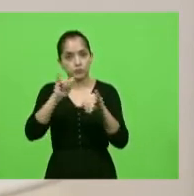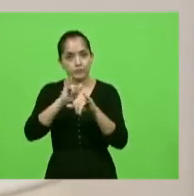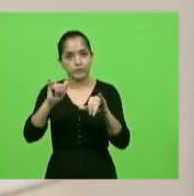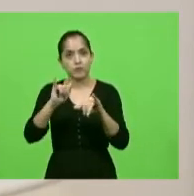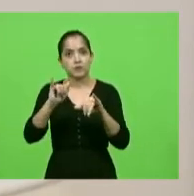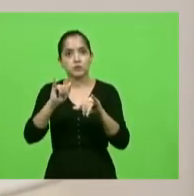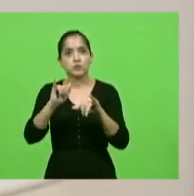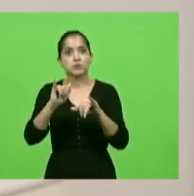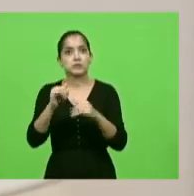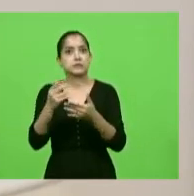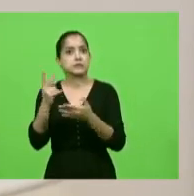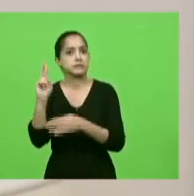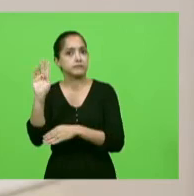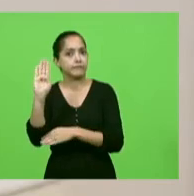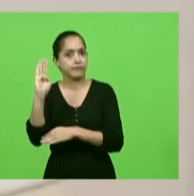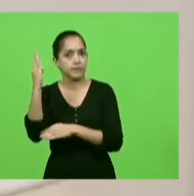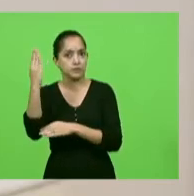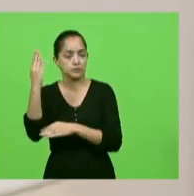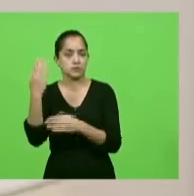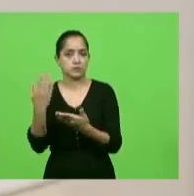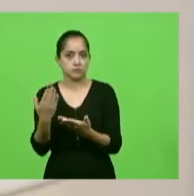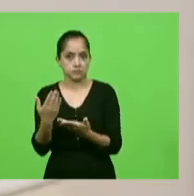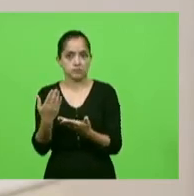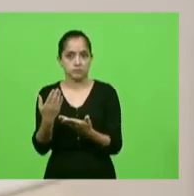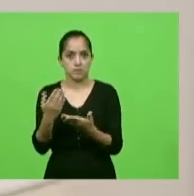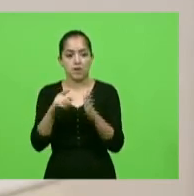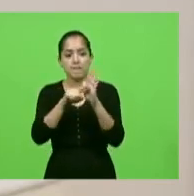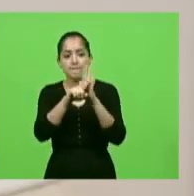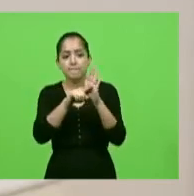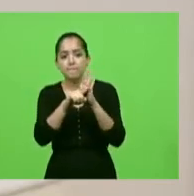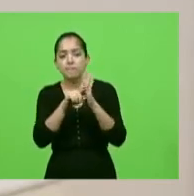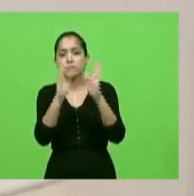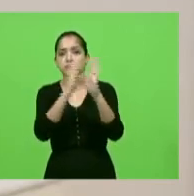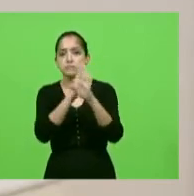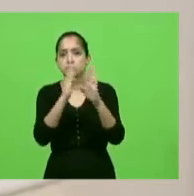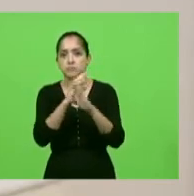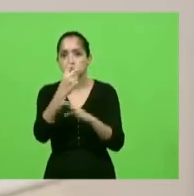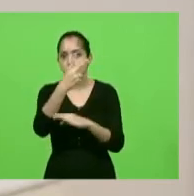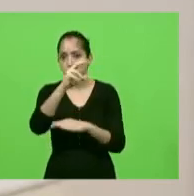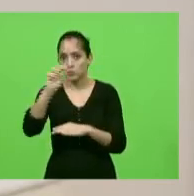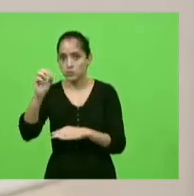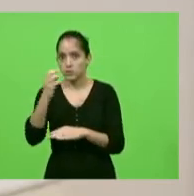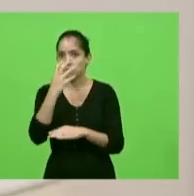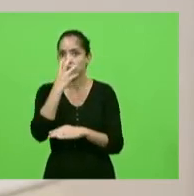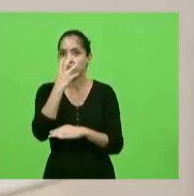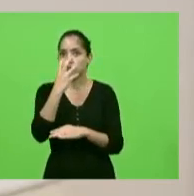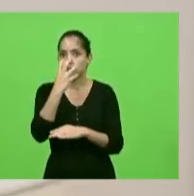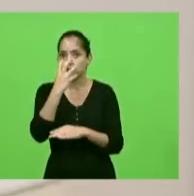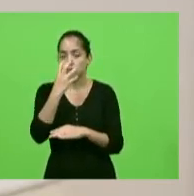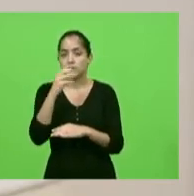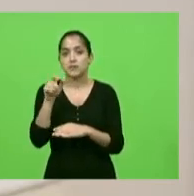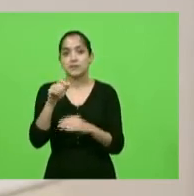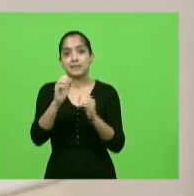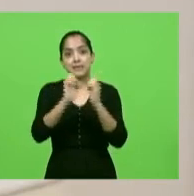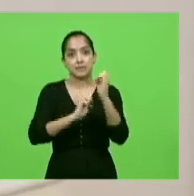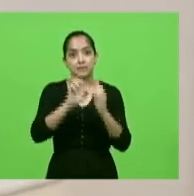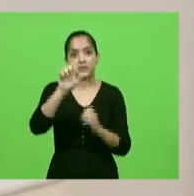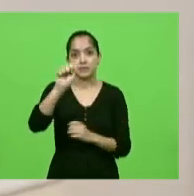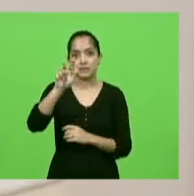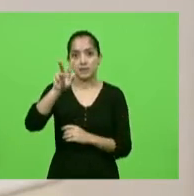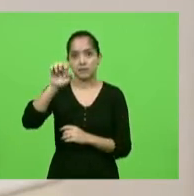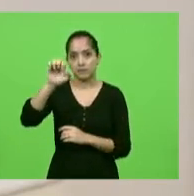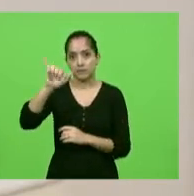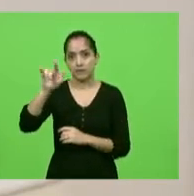Comissão Parlamentar de Inquérito, que investigou a compra dos 200 ventiladores pulmonares da empresa Veigamed, incidindo em crime